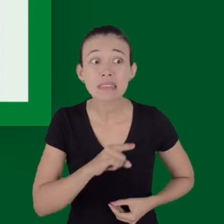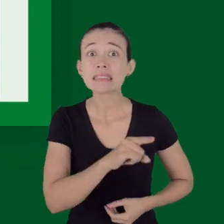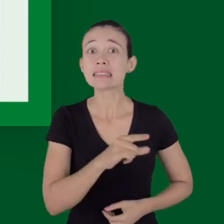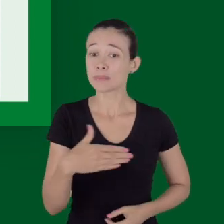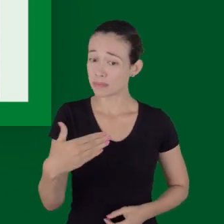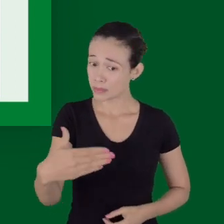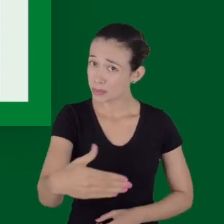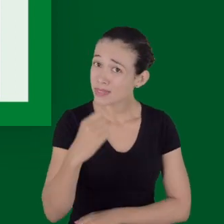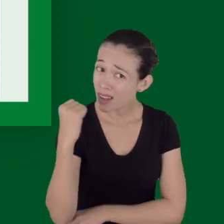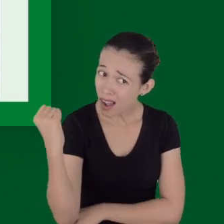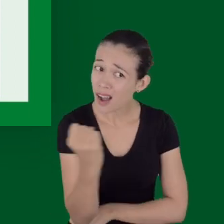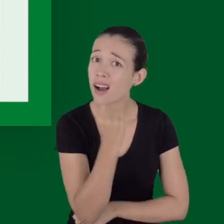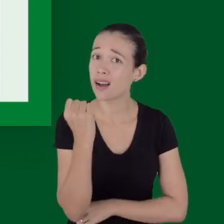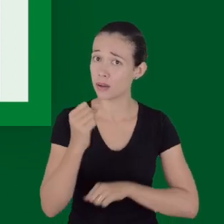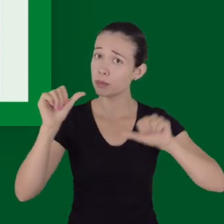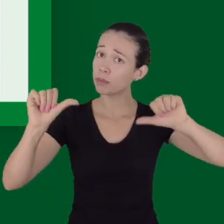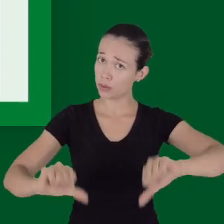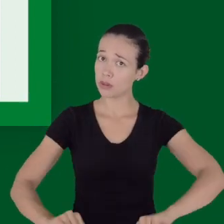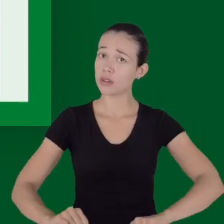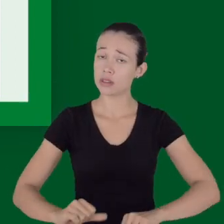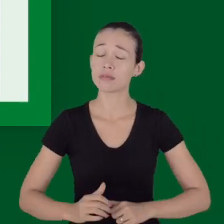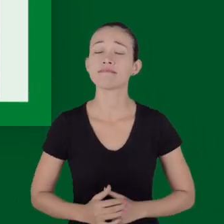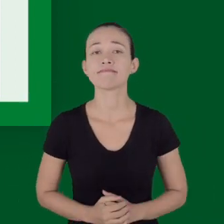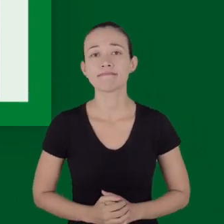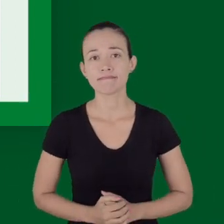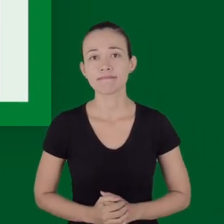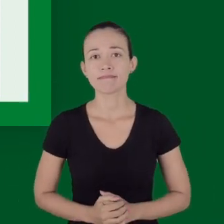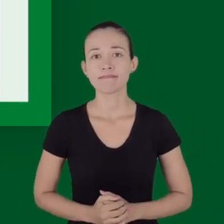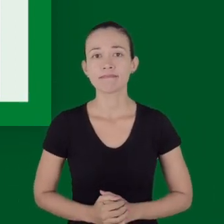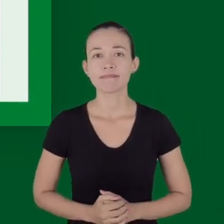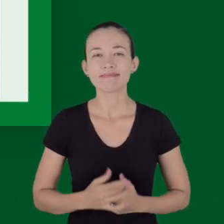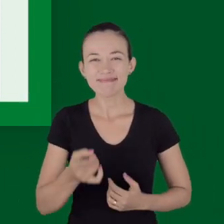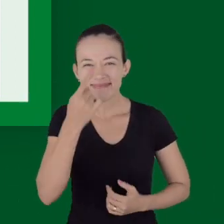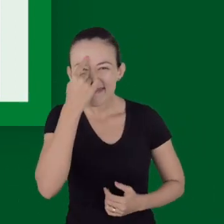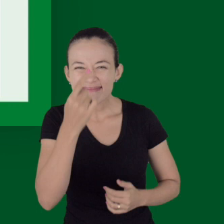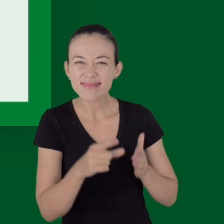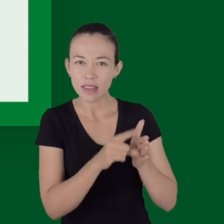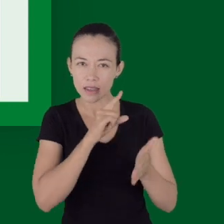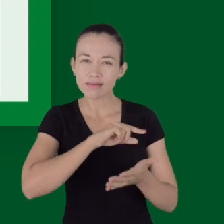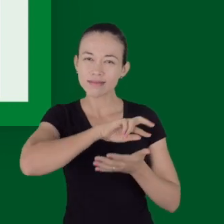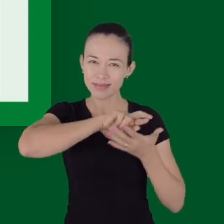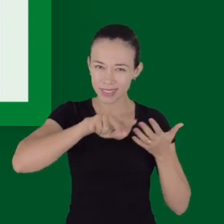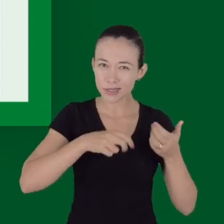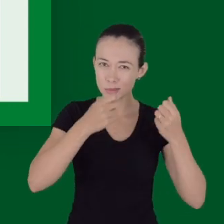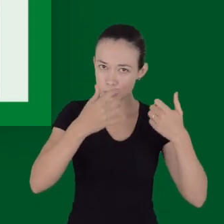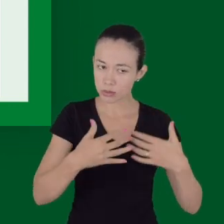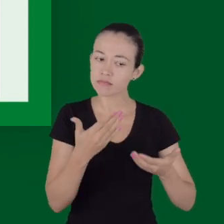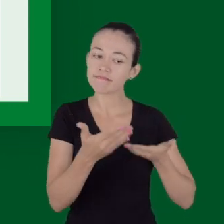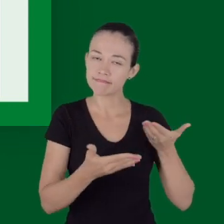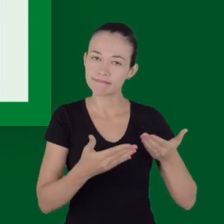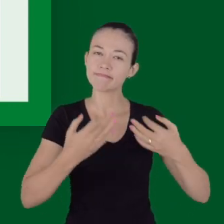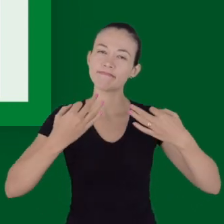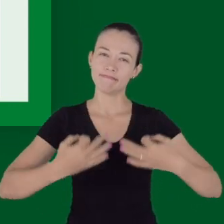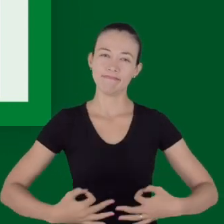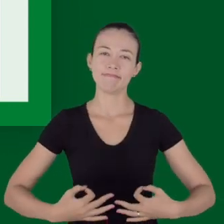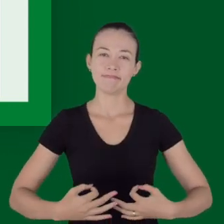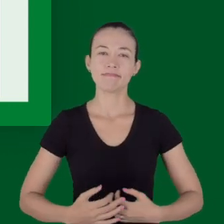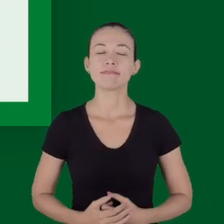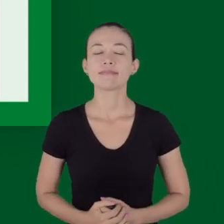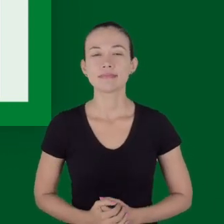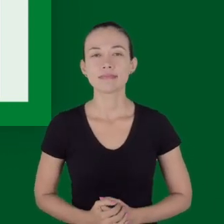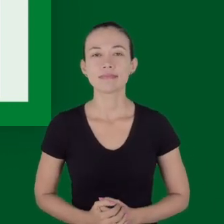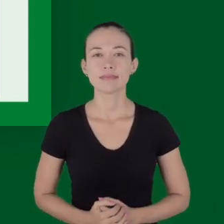hipo do que tratar, né, e a glicemia subir um pouquinho mais, né? Então, assim, na dúvida, a gente faz